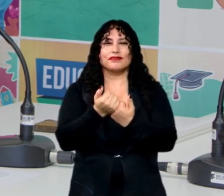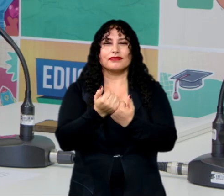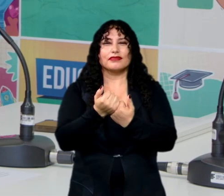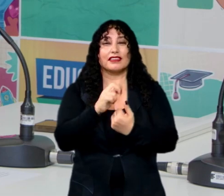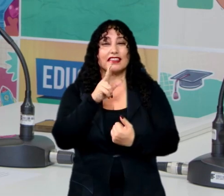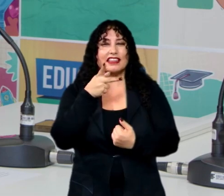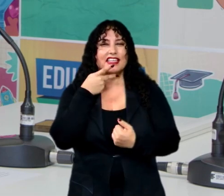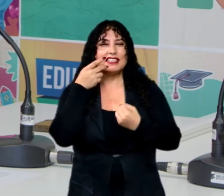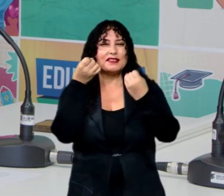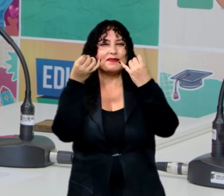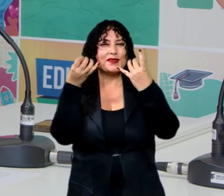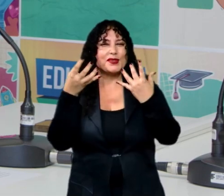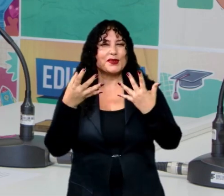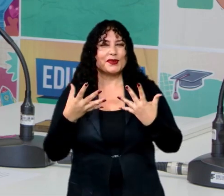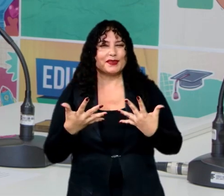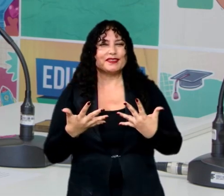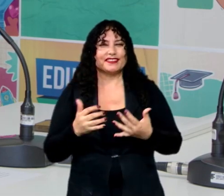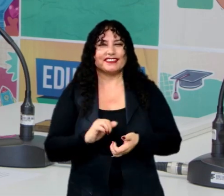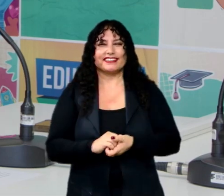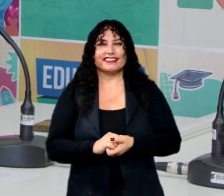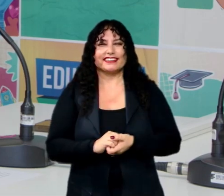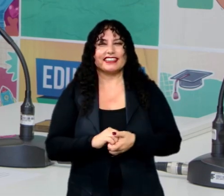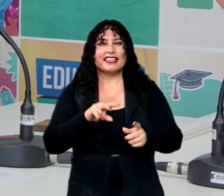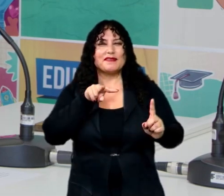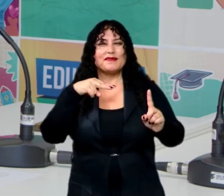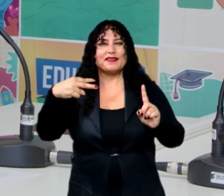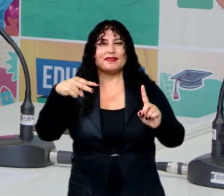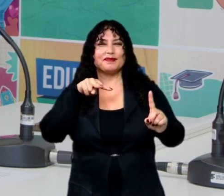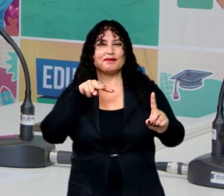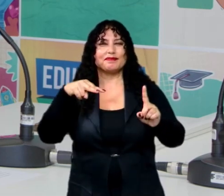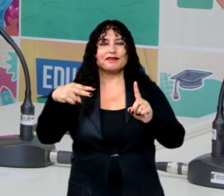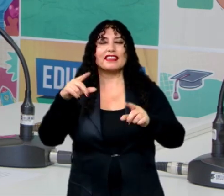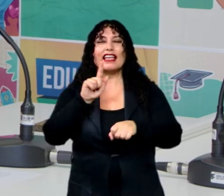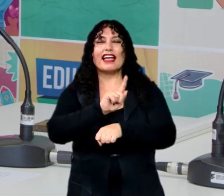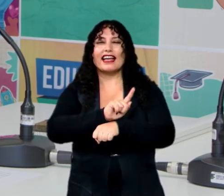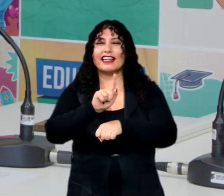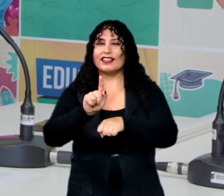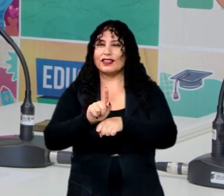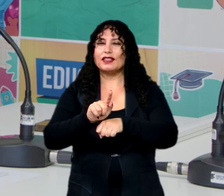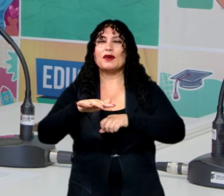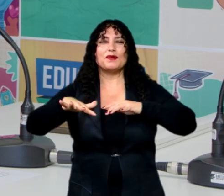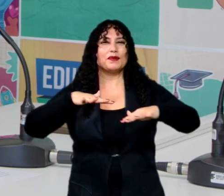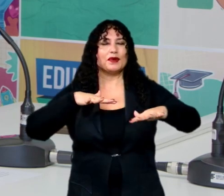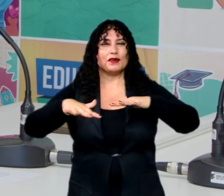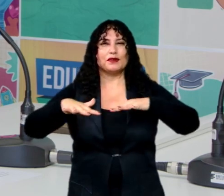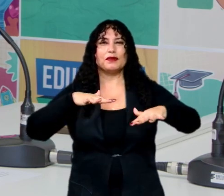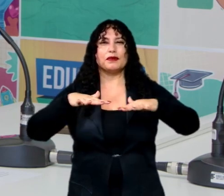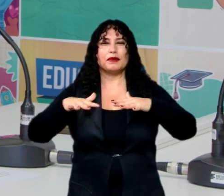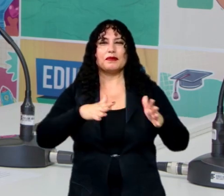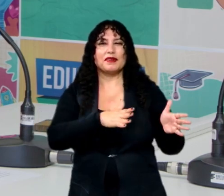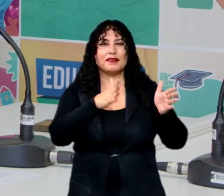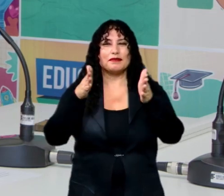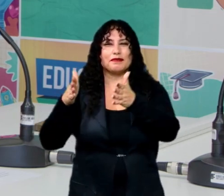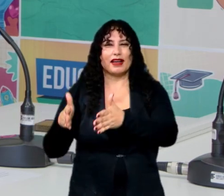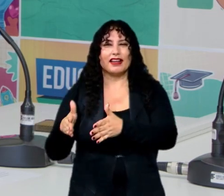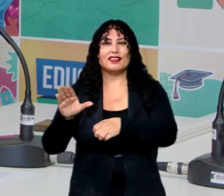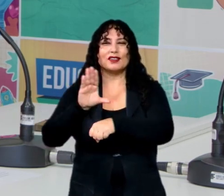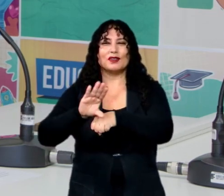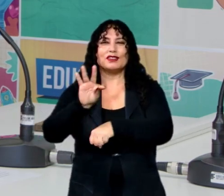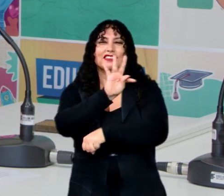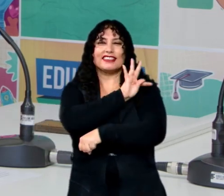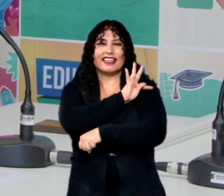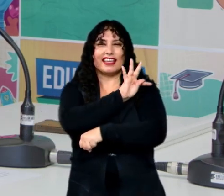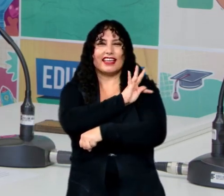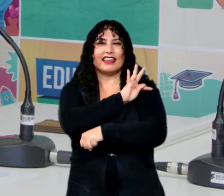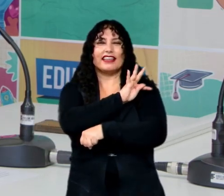você falou, né, vem na perspectiva da graduação, mas há um movimento já para a parte do curso técnico,